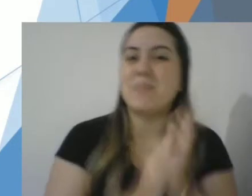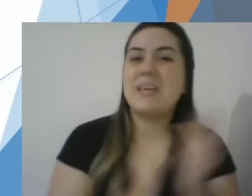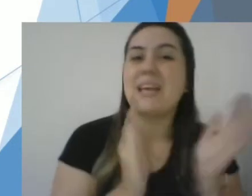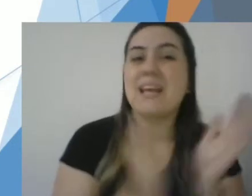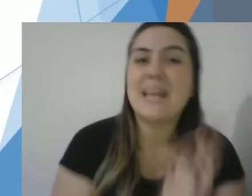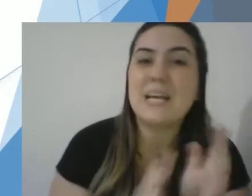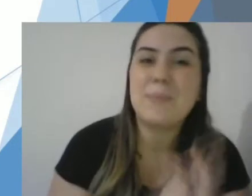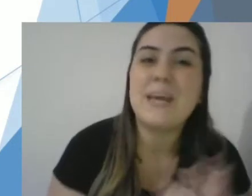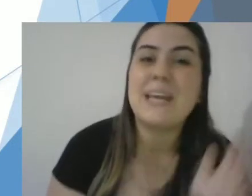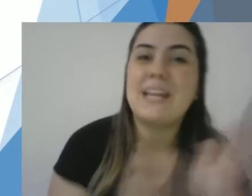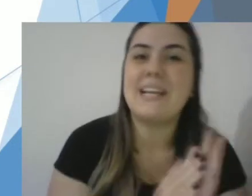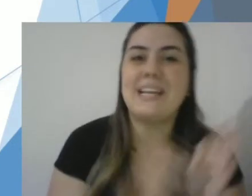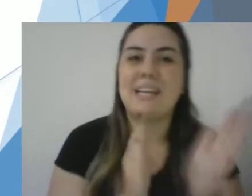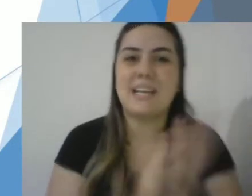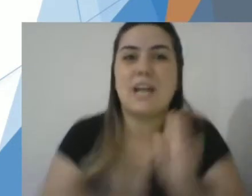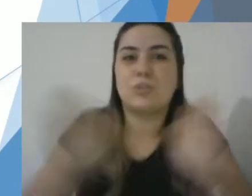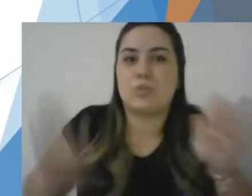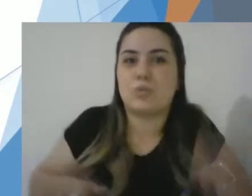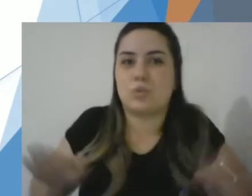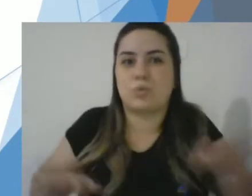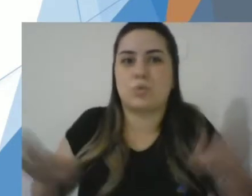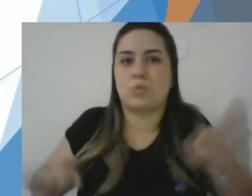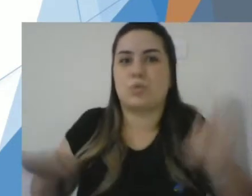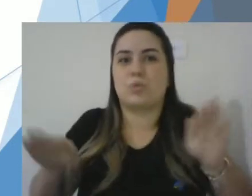A, minha abelhinha.